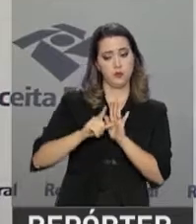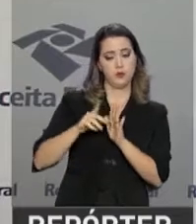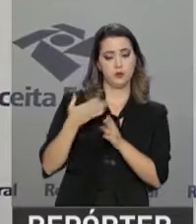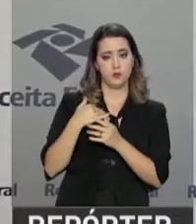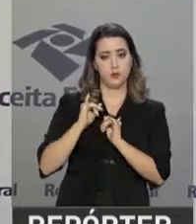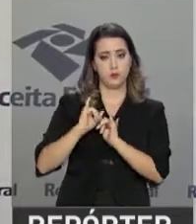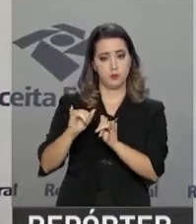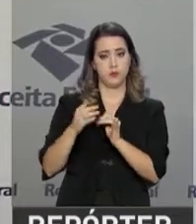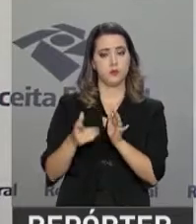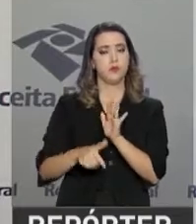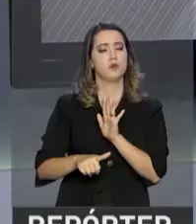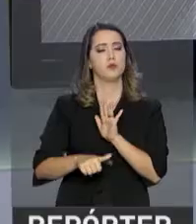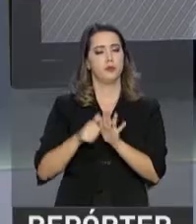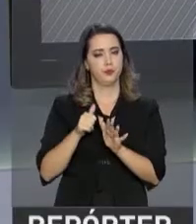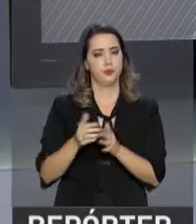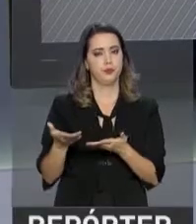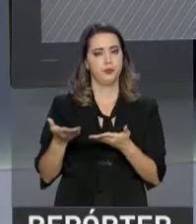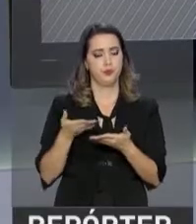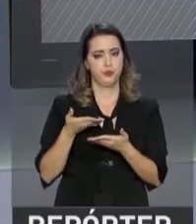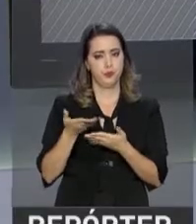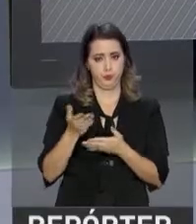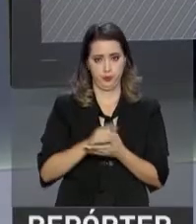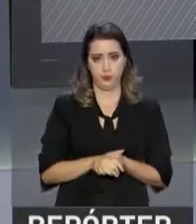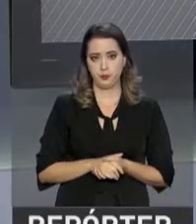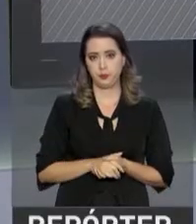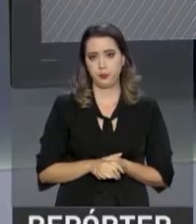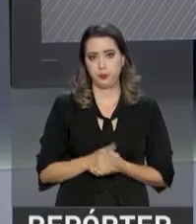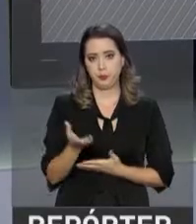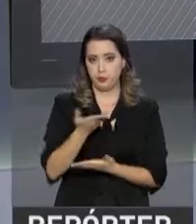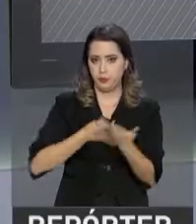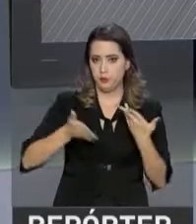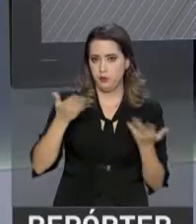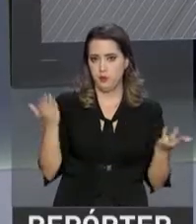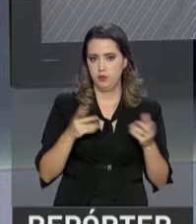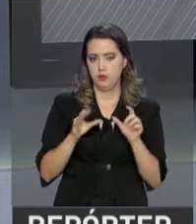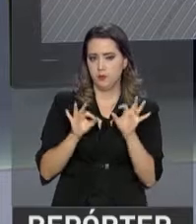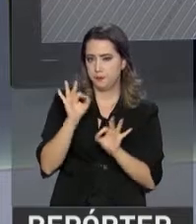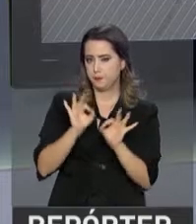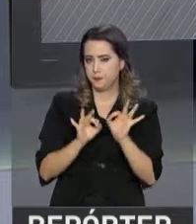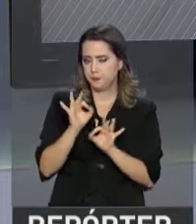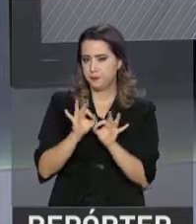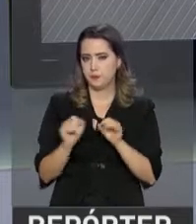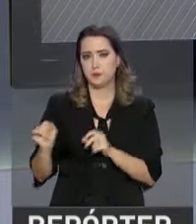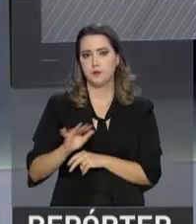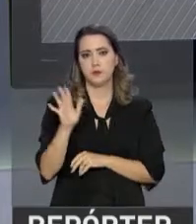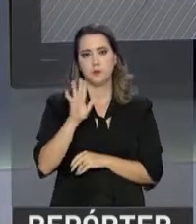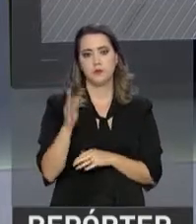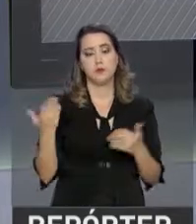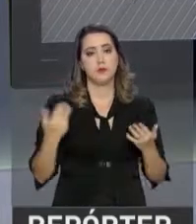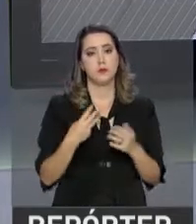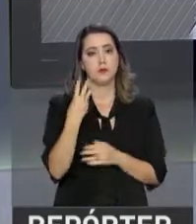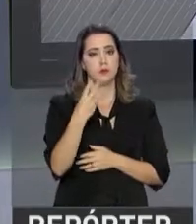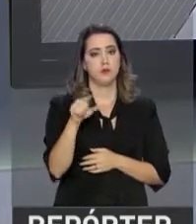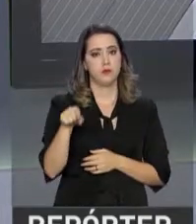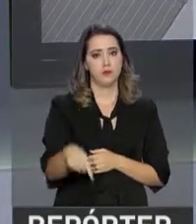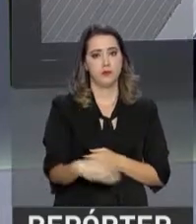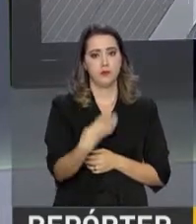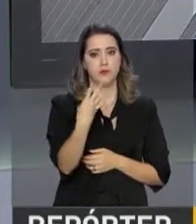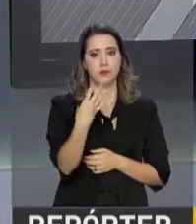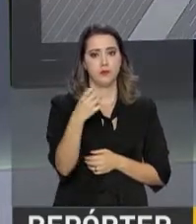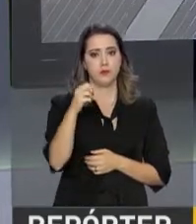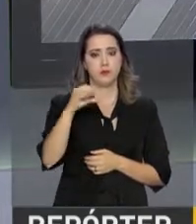recebe primeiro eu mercado financeiro fez um leve ajuste na estimativa de inflação agora para